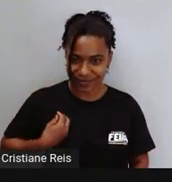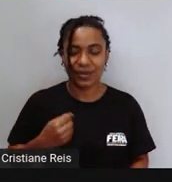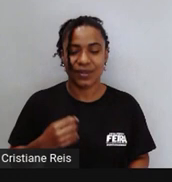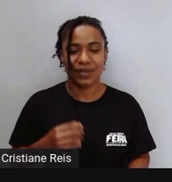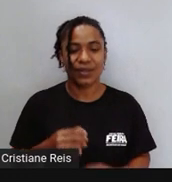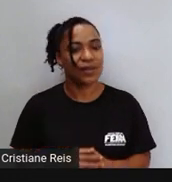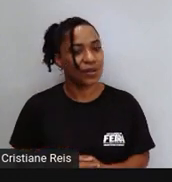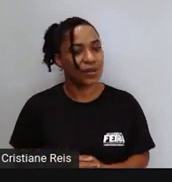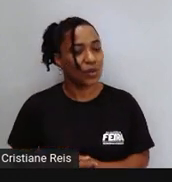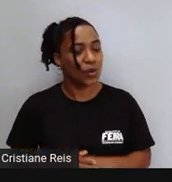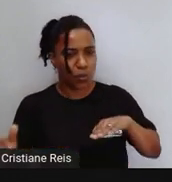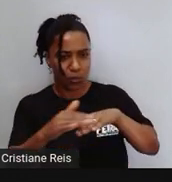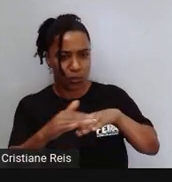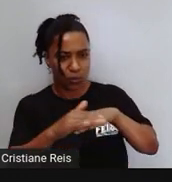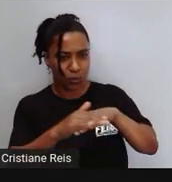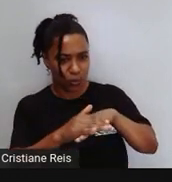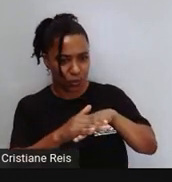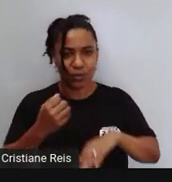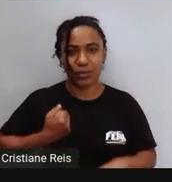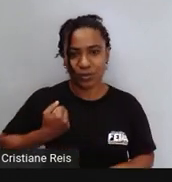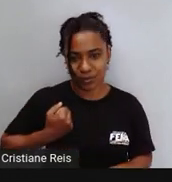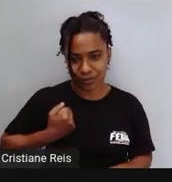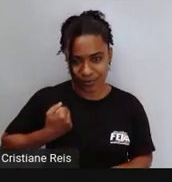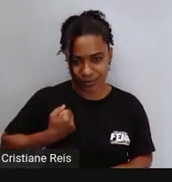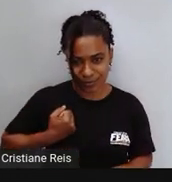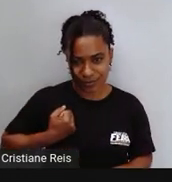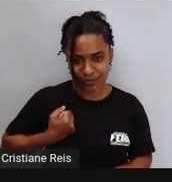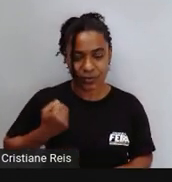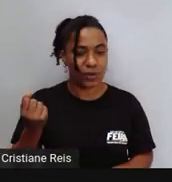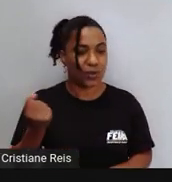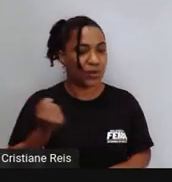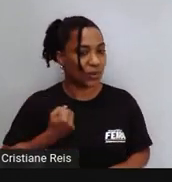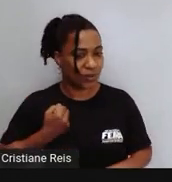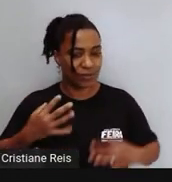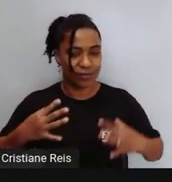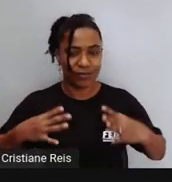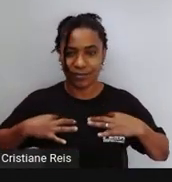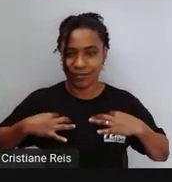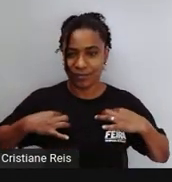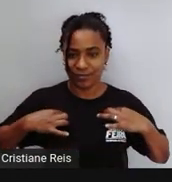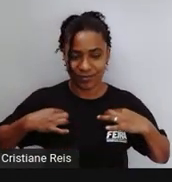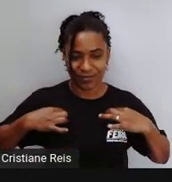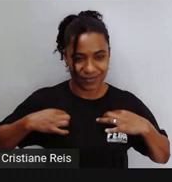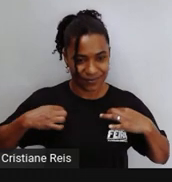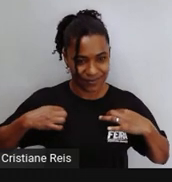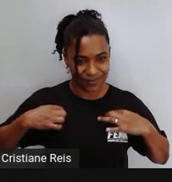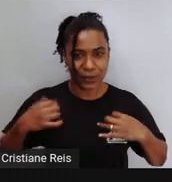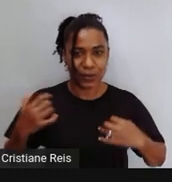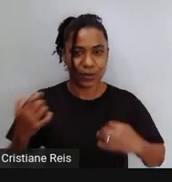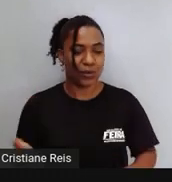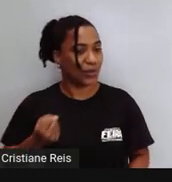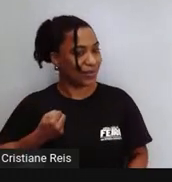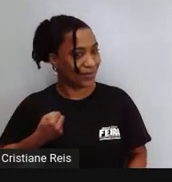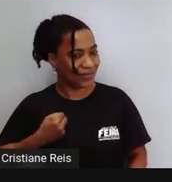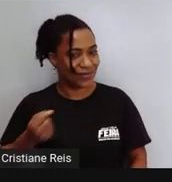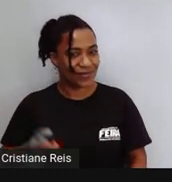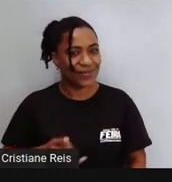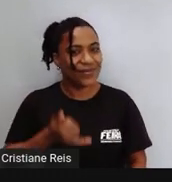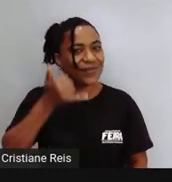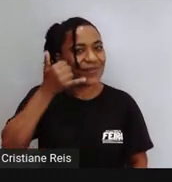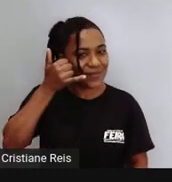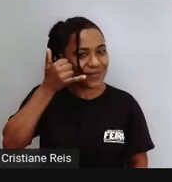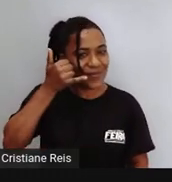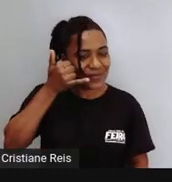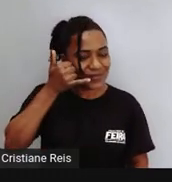do sapato. Clothes number, o número do vestuário. Home phone number, o número do telefone